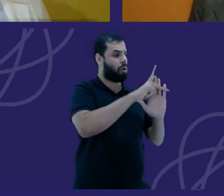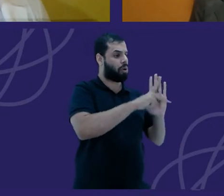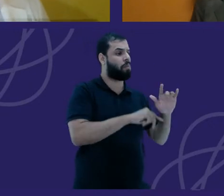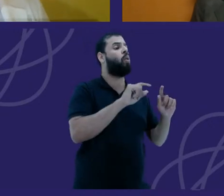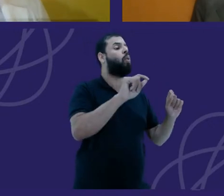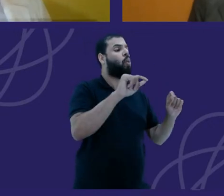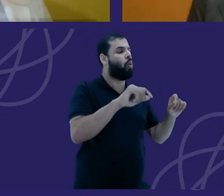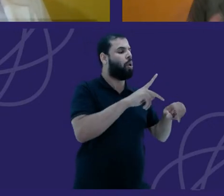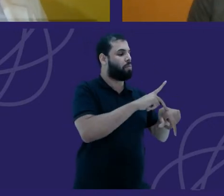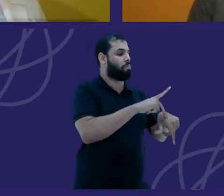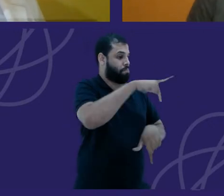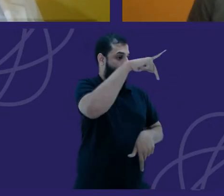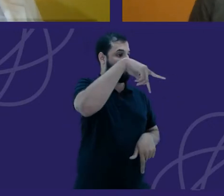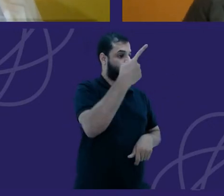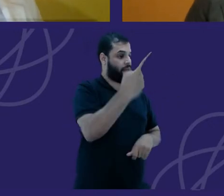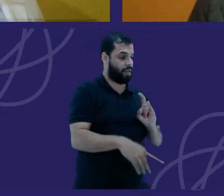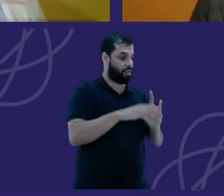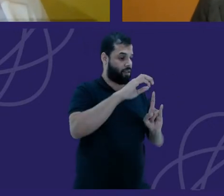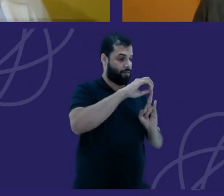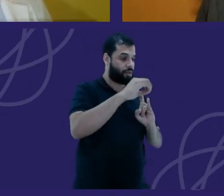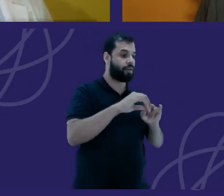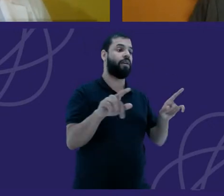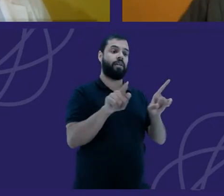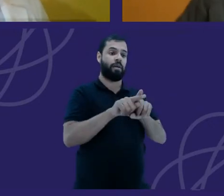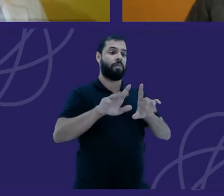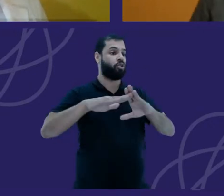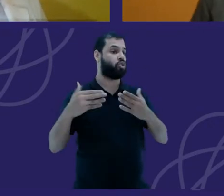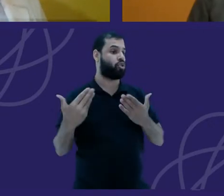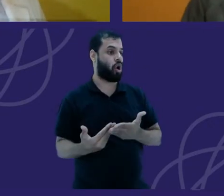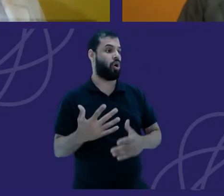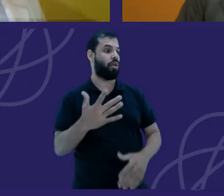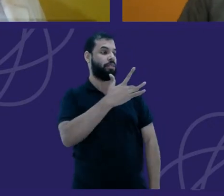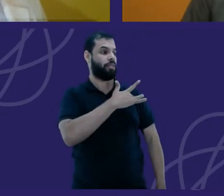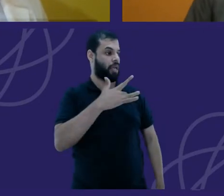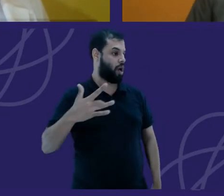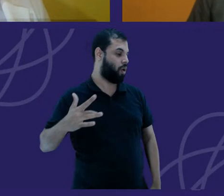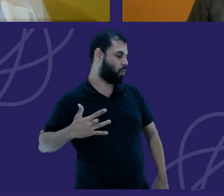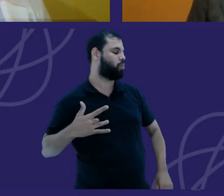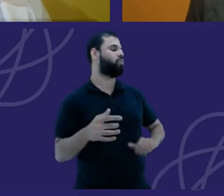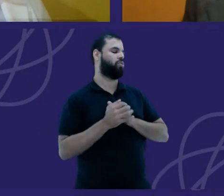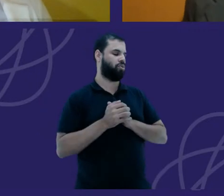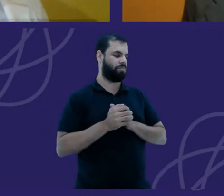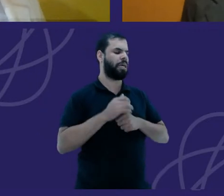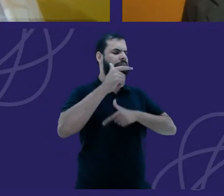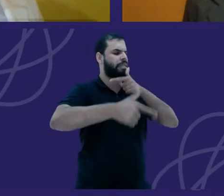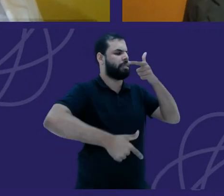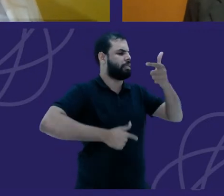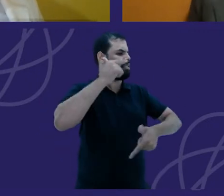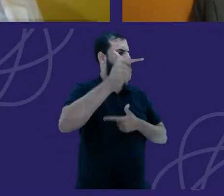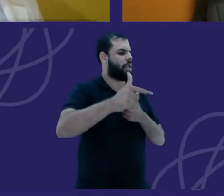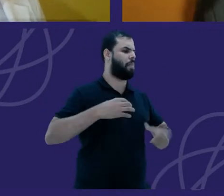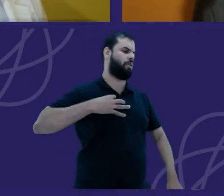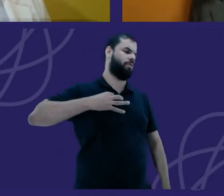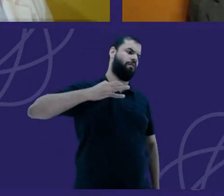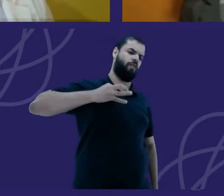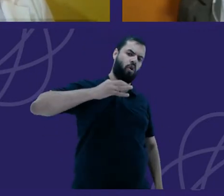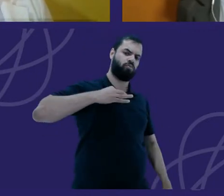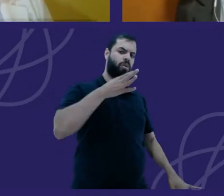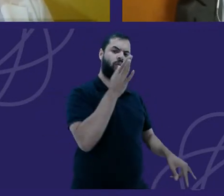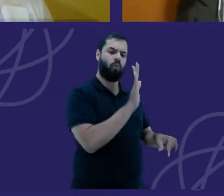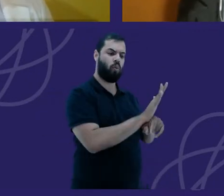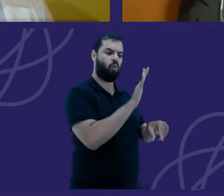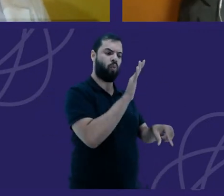pós-graduação da Fiocruz e da Escola Politécnica de Saúde Joaquim Venâncio, que trabalharam como voluntários, tanto na equipe